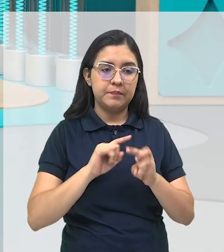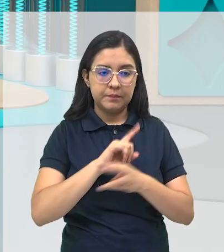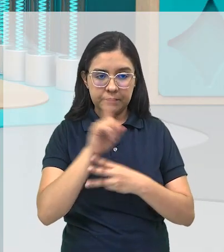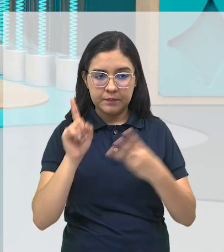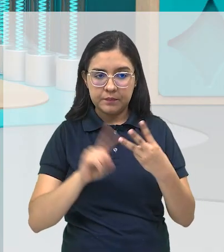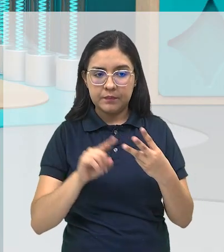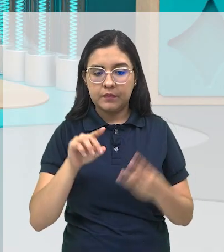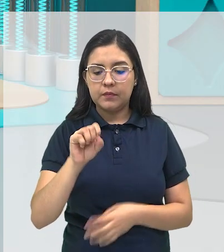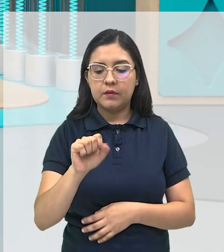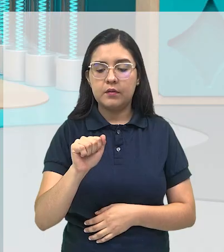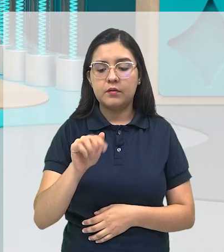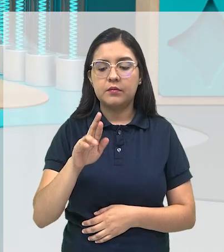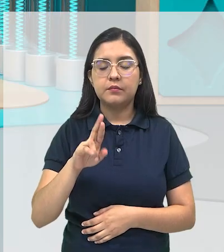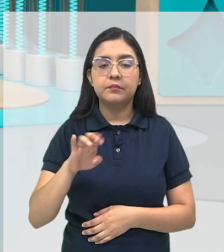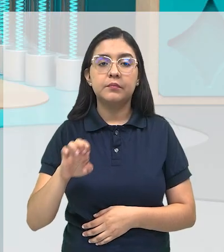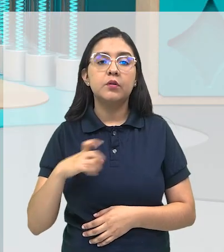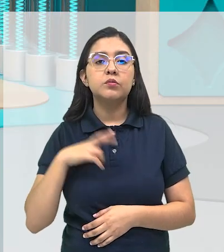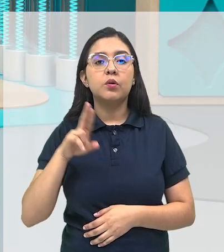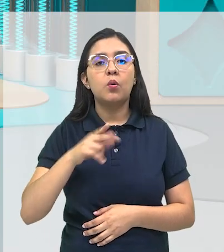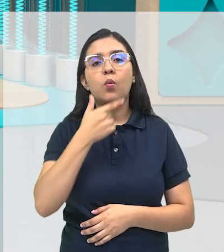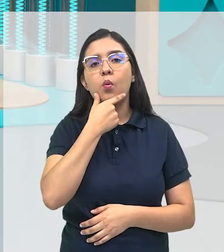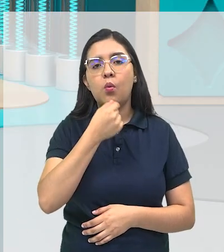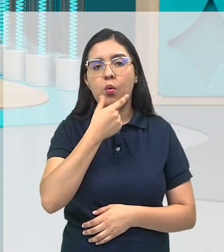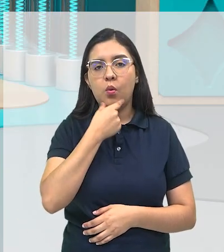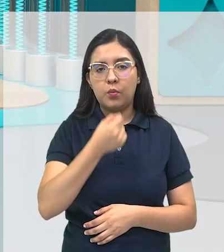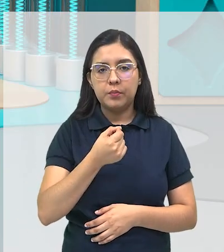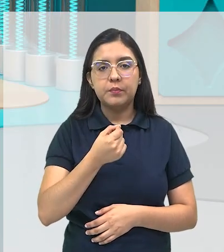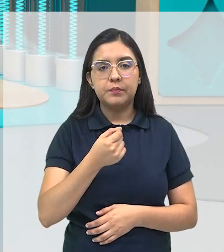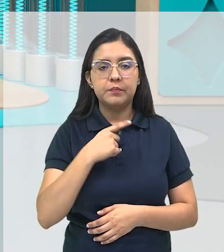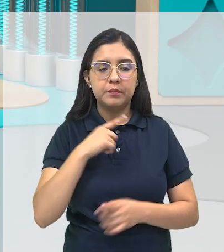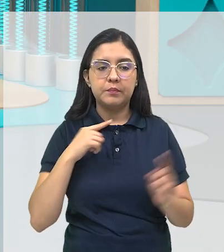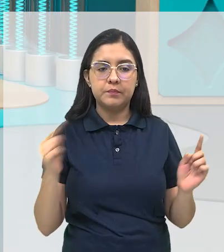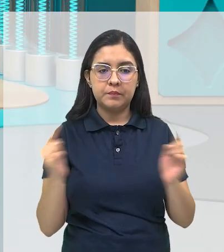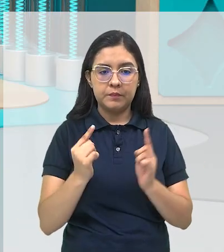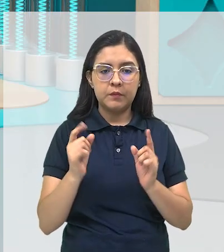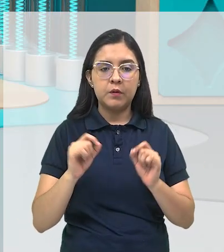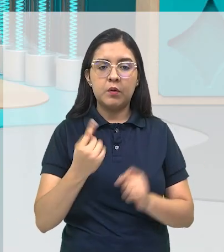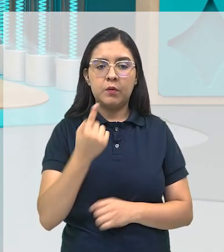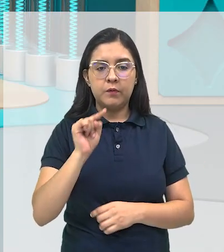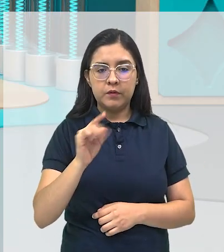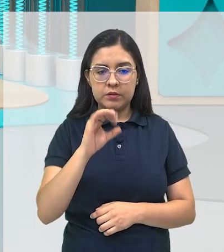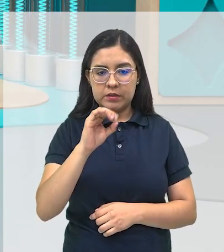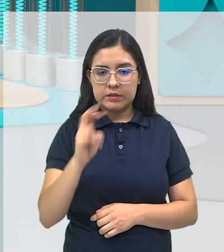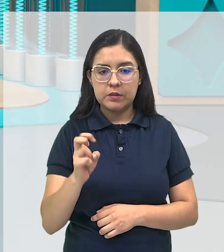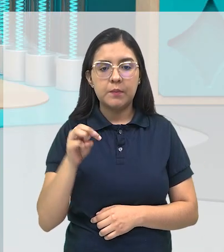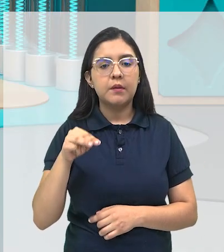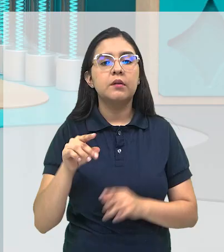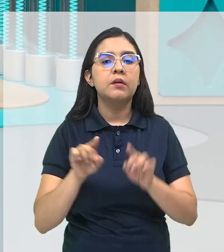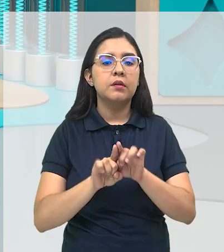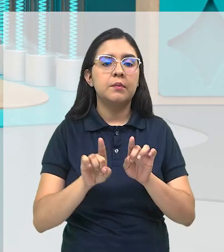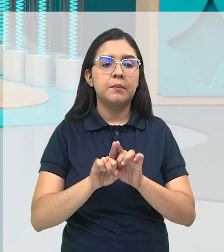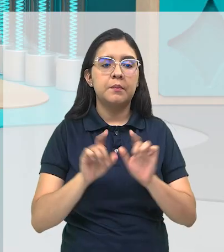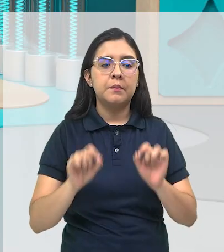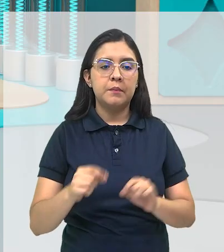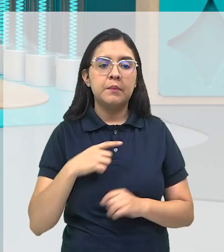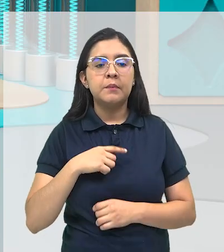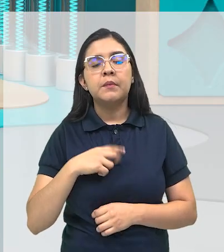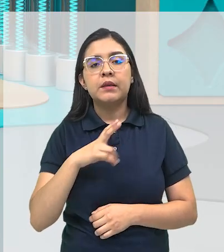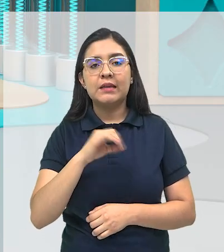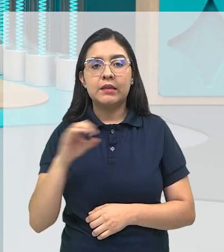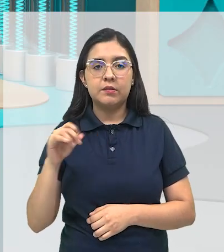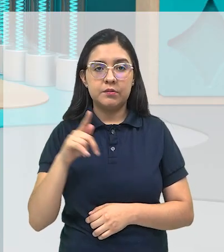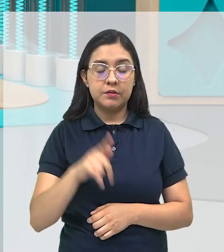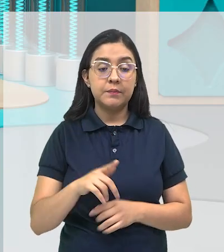que é usado somente por homens, ele é a menor das 3 armas, mede 1,05 e pesa meio quilo, e